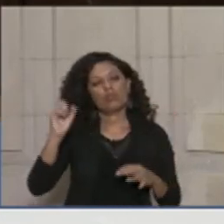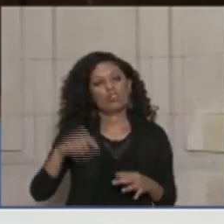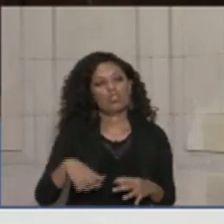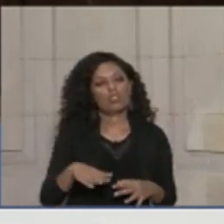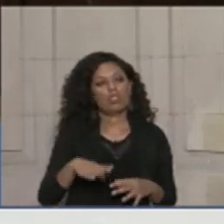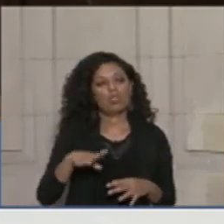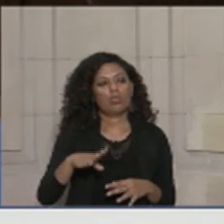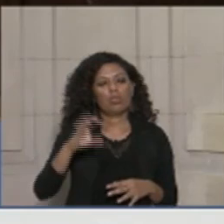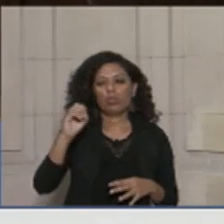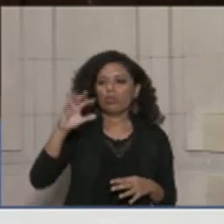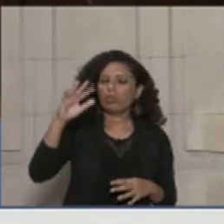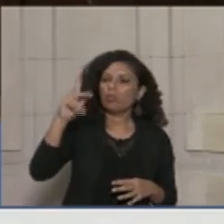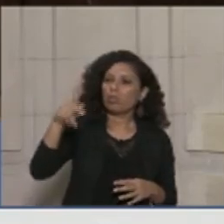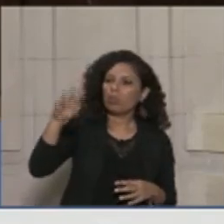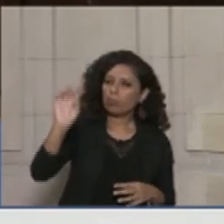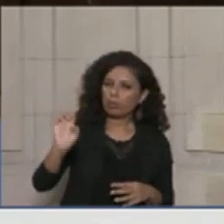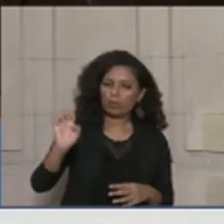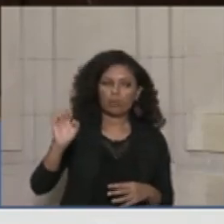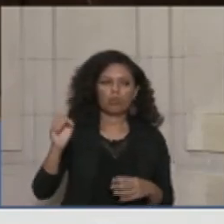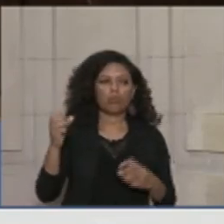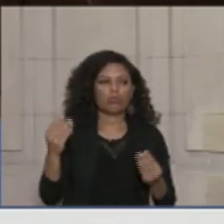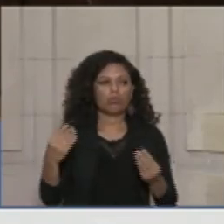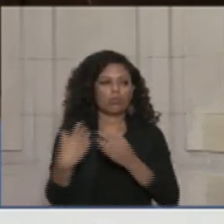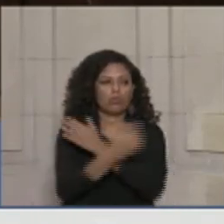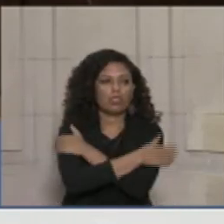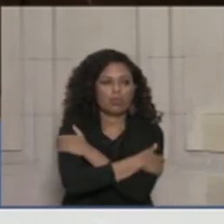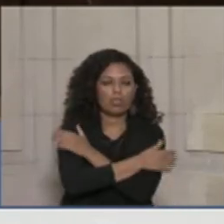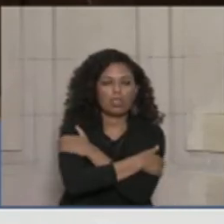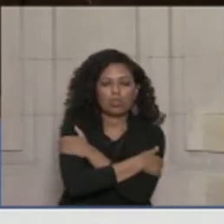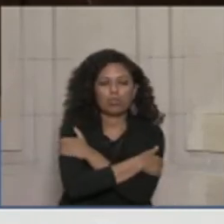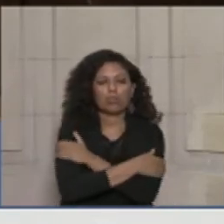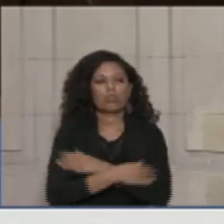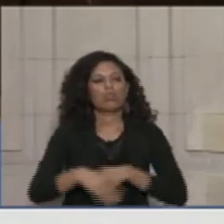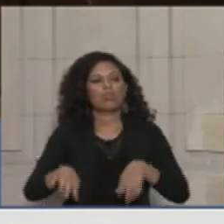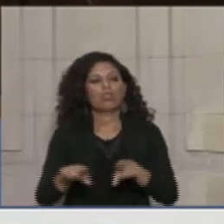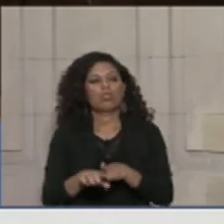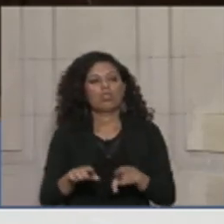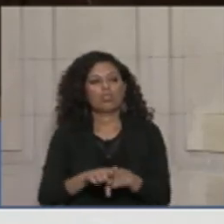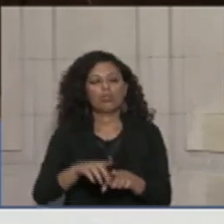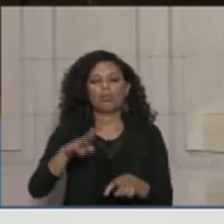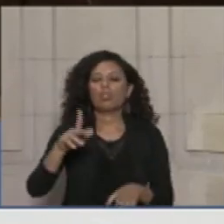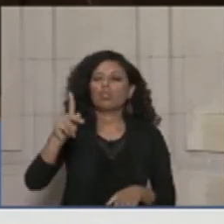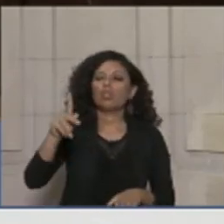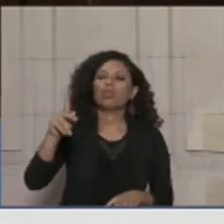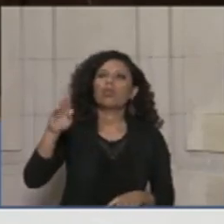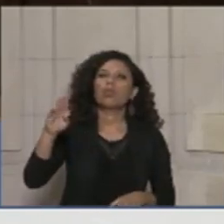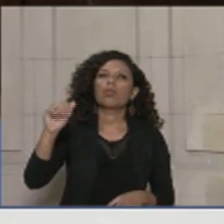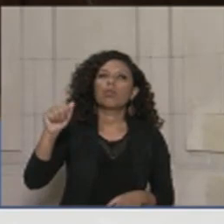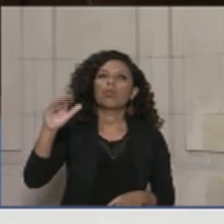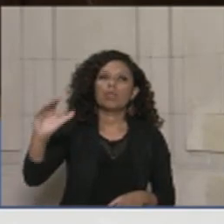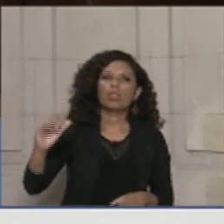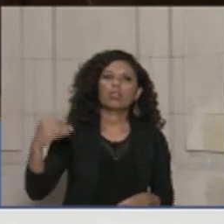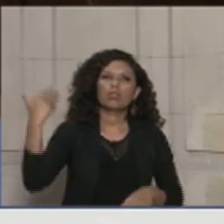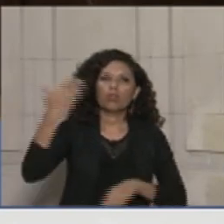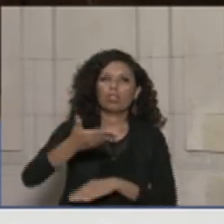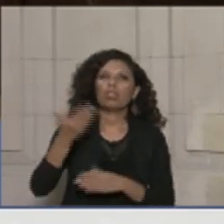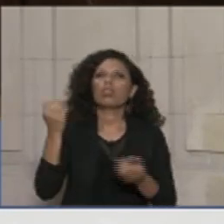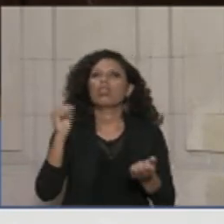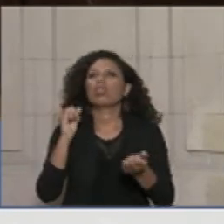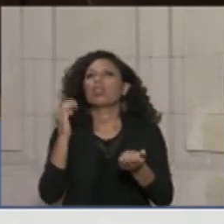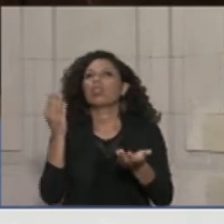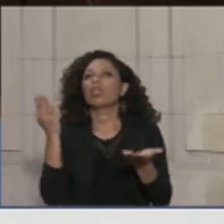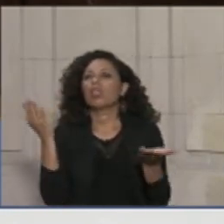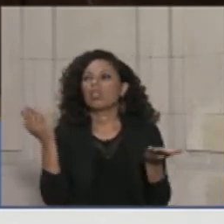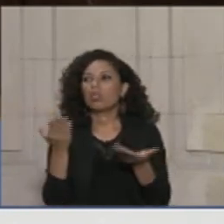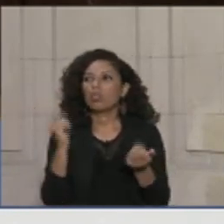Operações Especiais, o BOP. Um grande abraço ao Coronel Nunes, também ao BAC, que estiveram agora no meu gabinete, Batalhão de Ações com